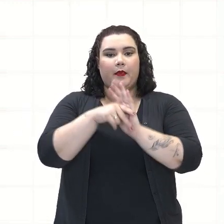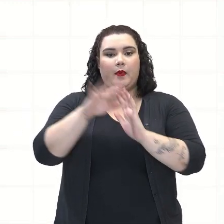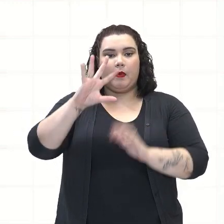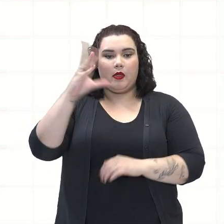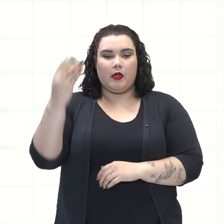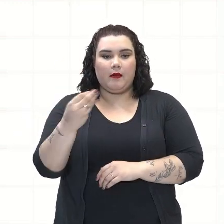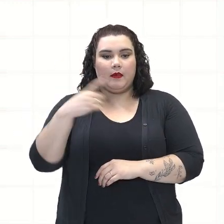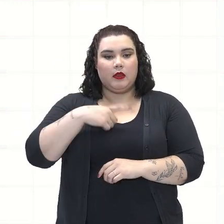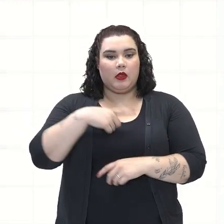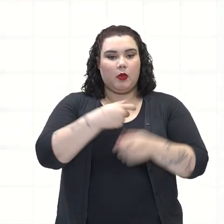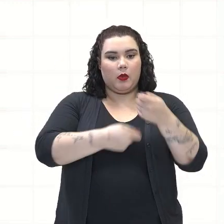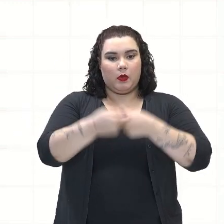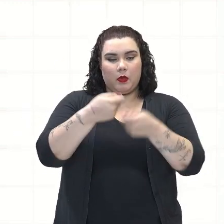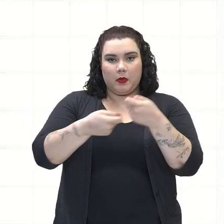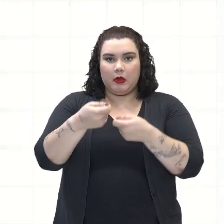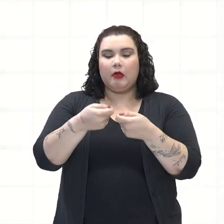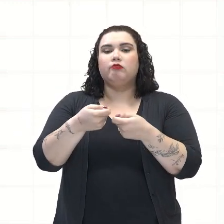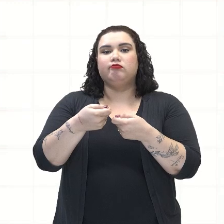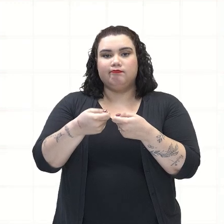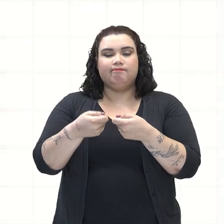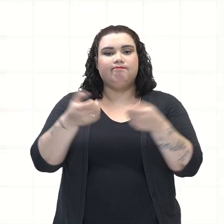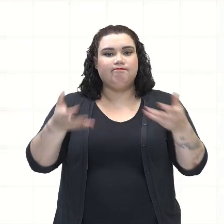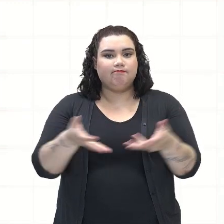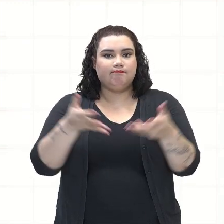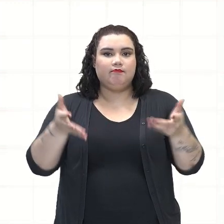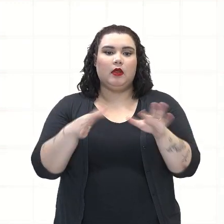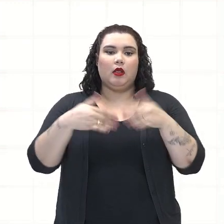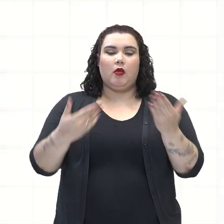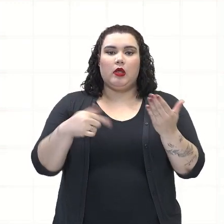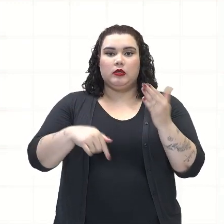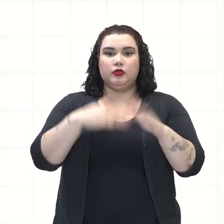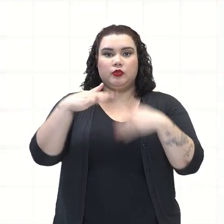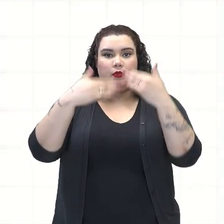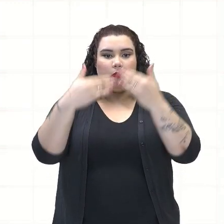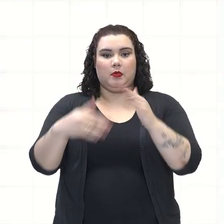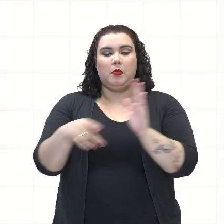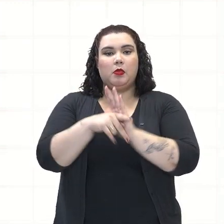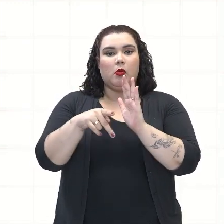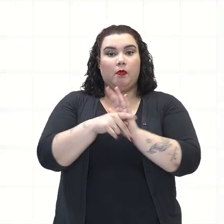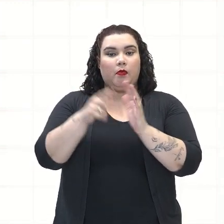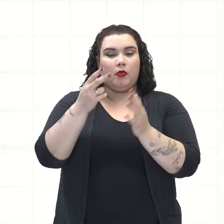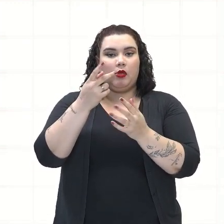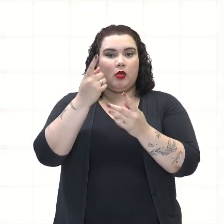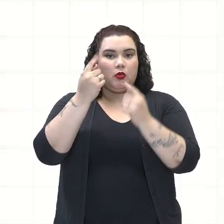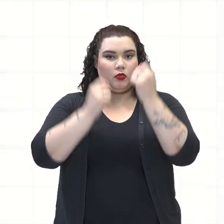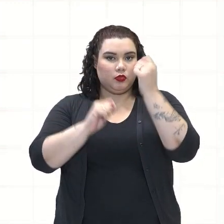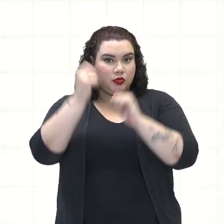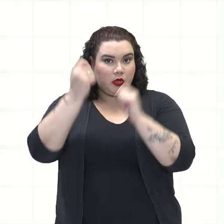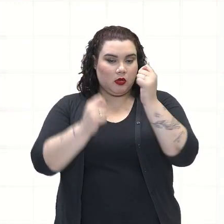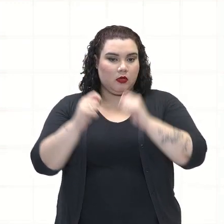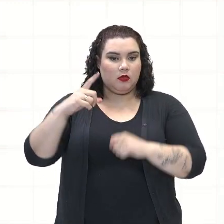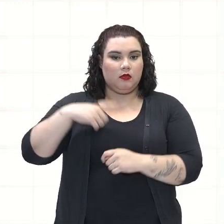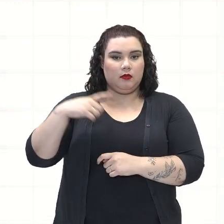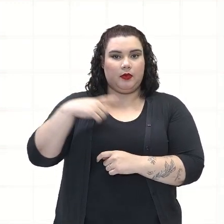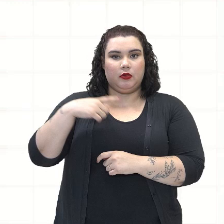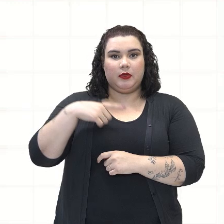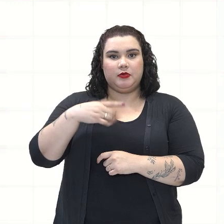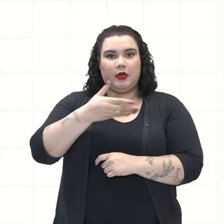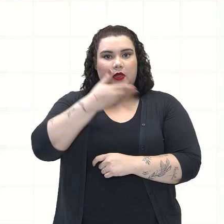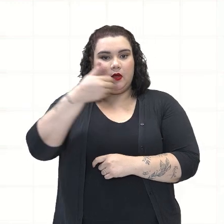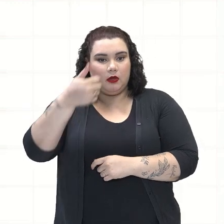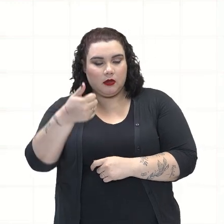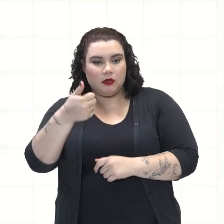umas economias mais fortalecidas. Então, onde o desenvolvimento da atividade industrial foi um pouco melhor, né, mais forte,